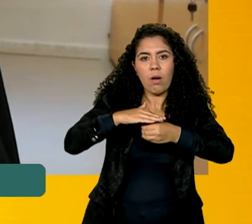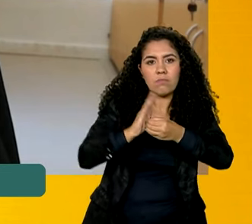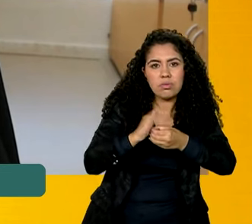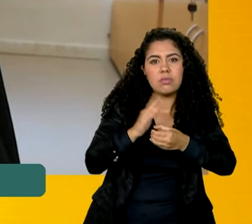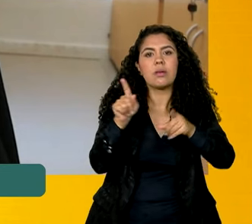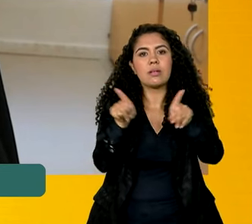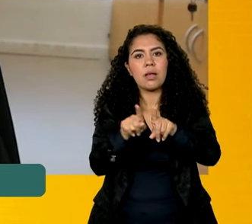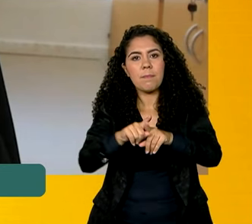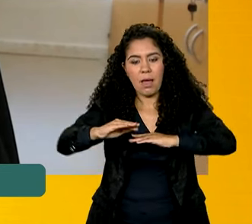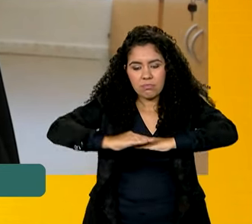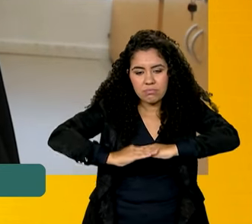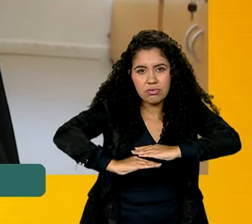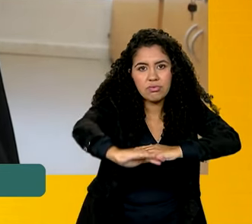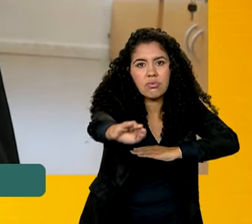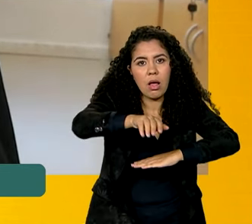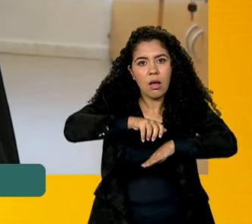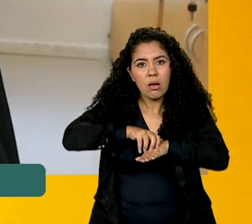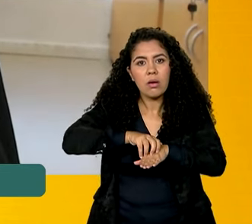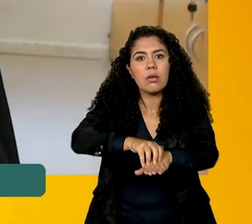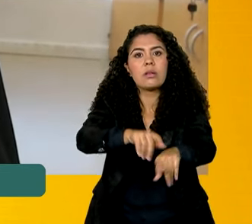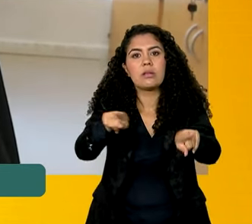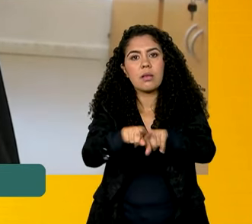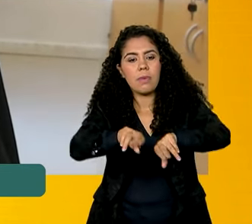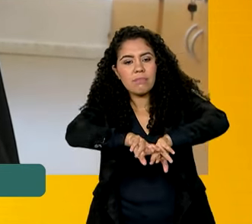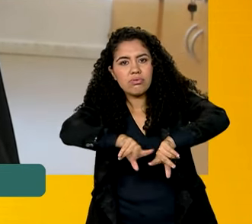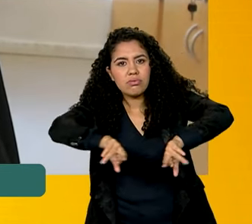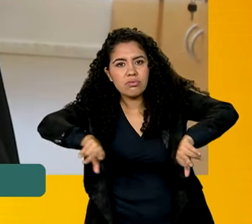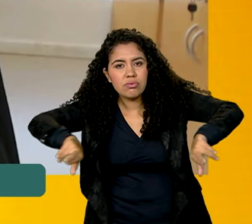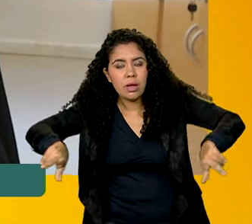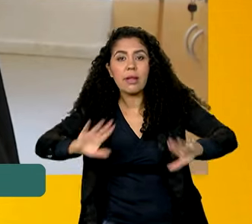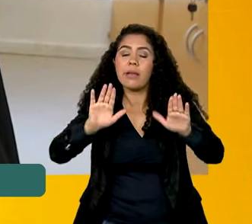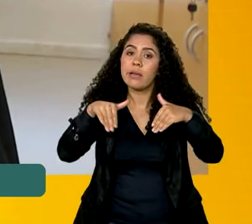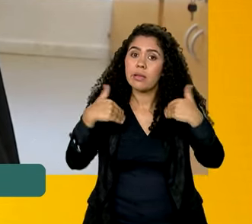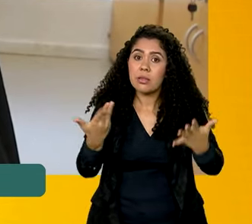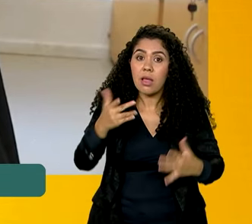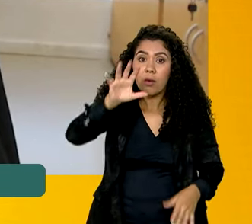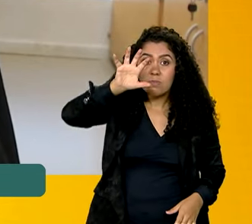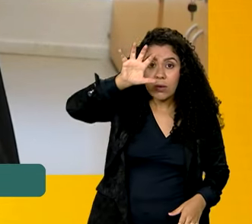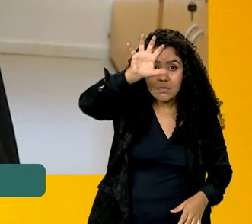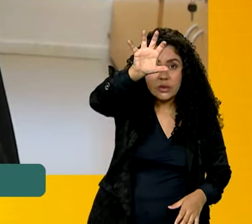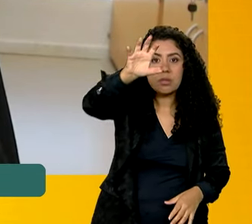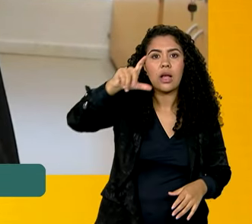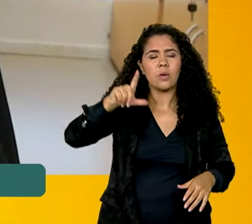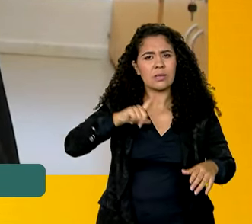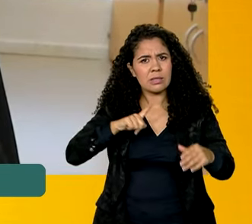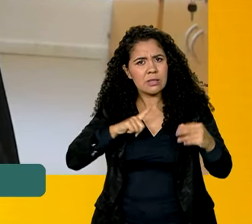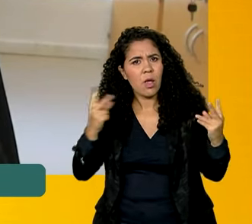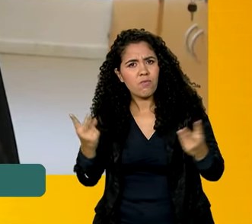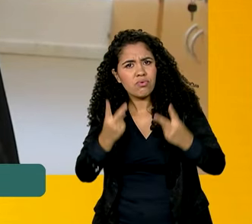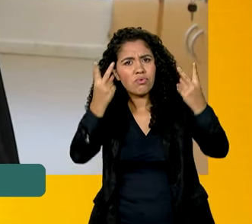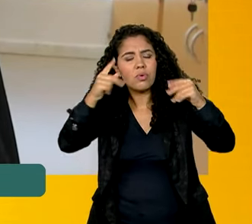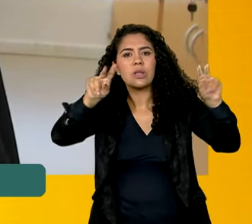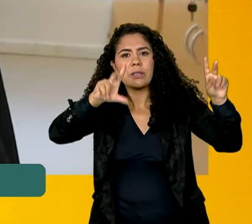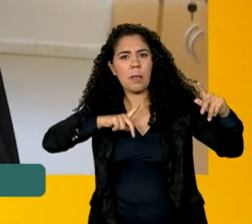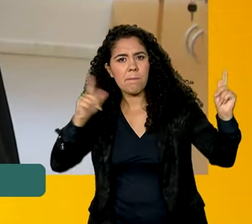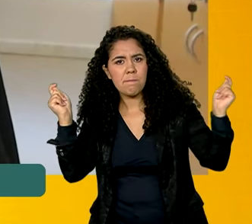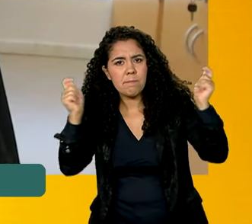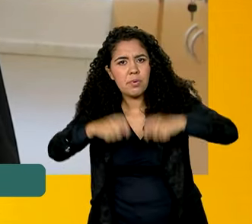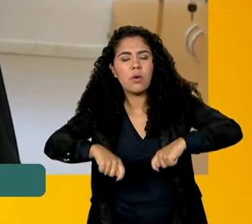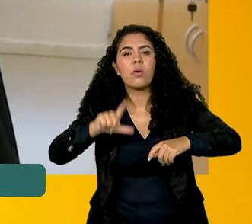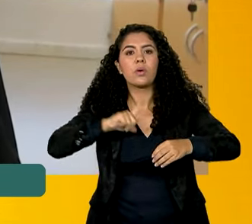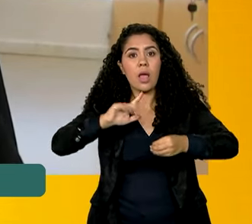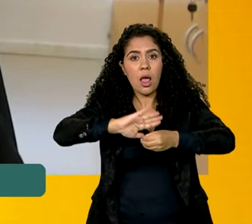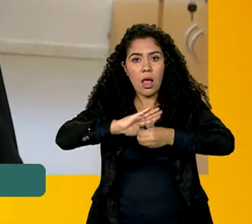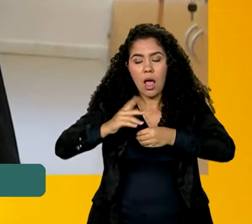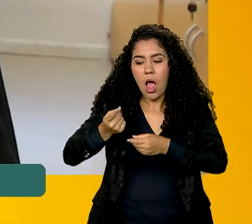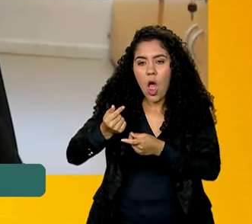vias, além da estruturação produtiva. Então, é uma região riquíssima com potenciais da bioeconomia, que a